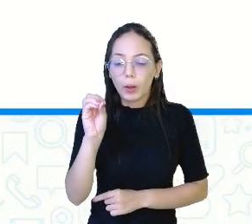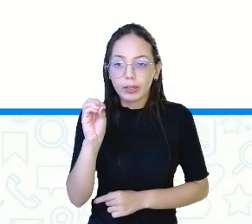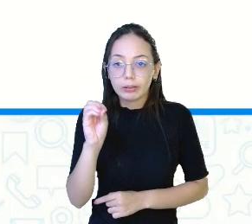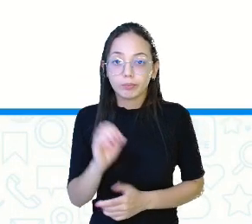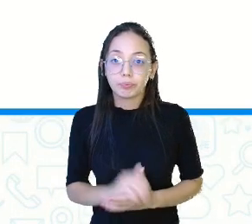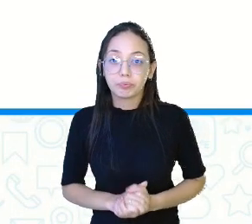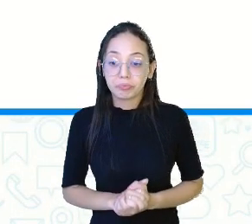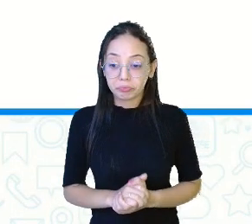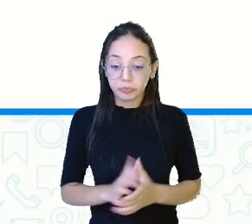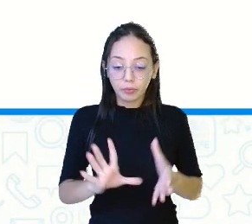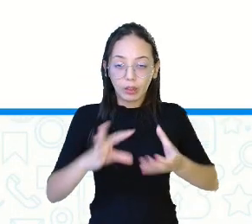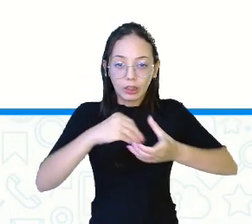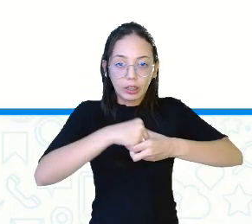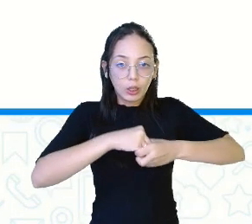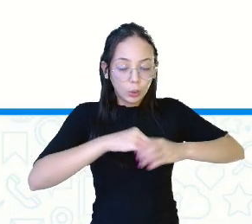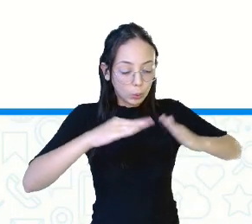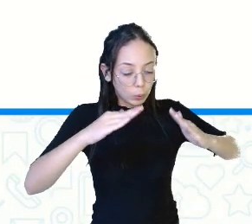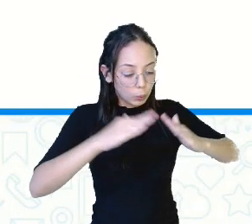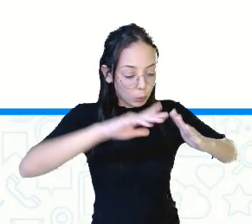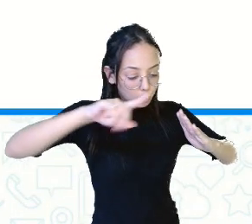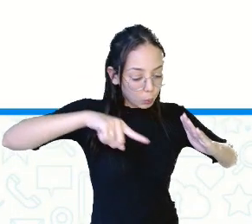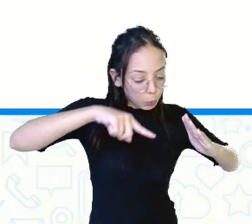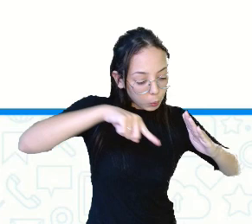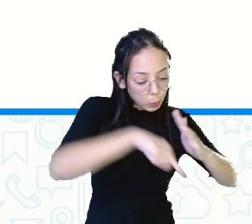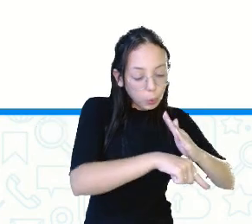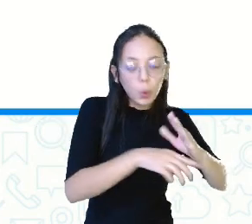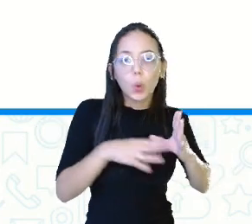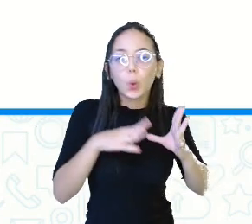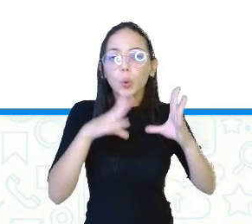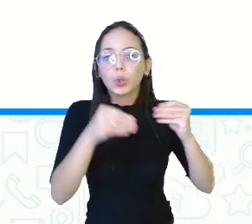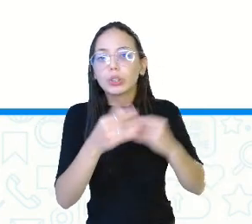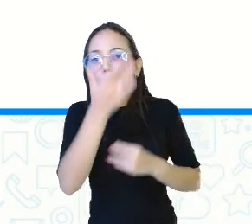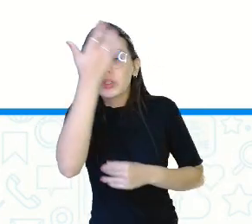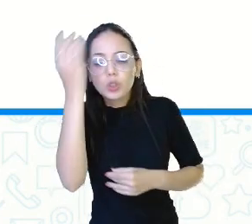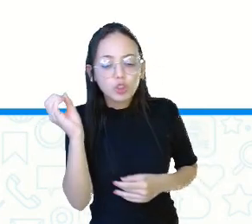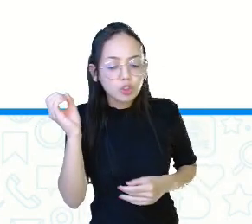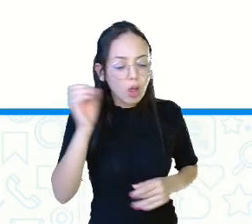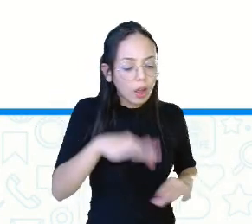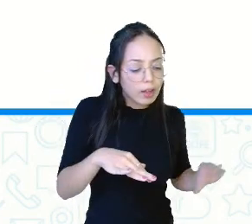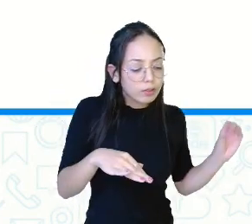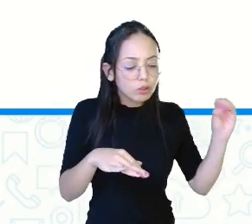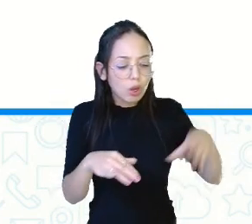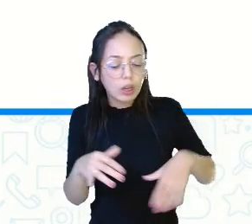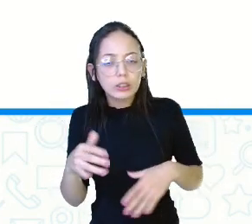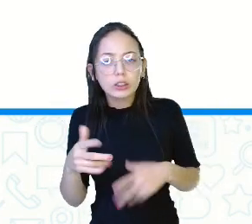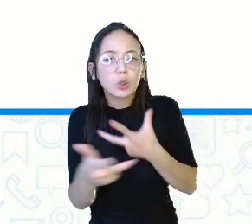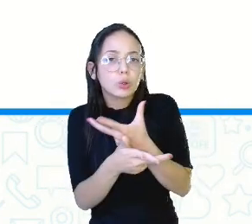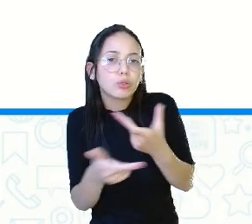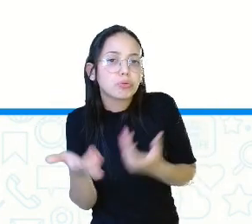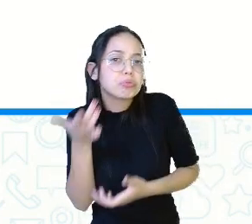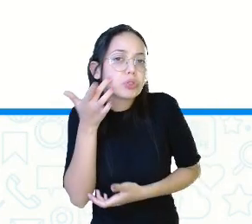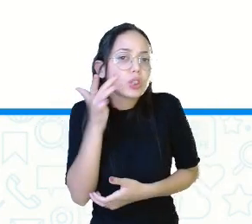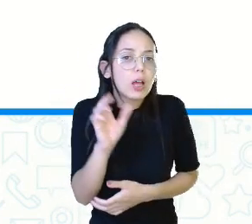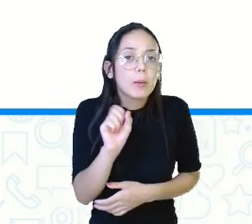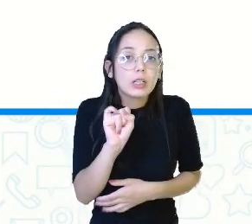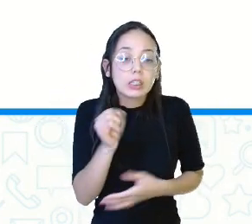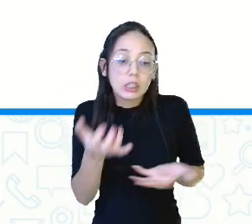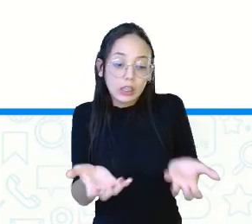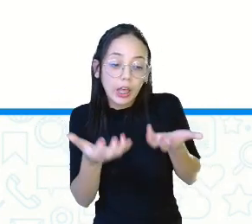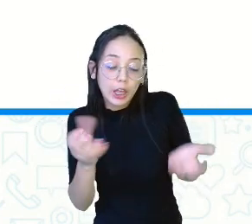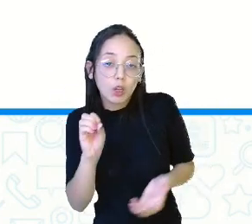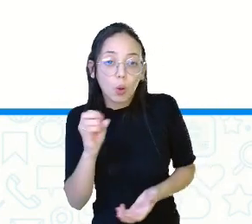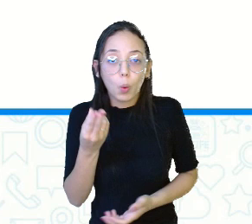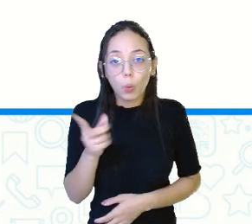Lá nesse porão, todos colocavam aquilo que eles não sabiam, se queria ou se não